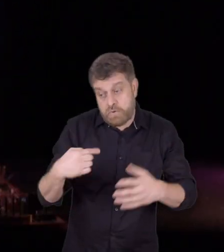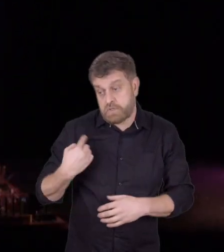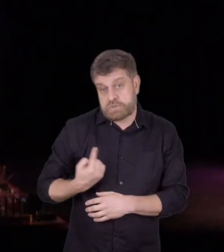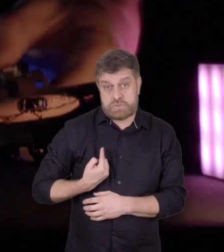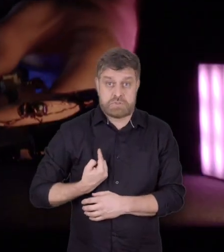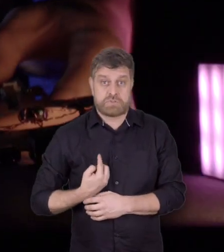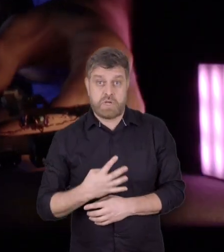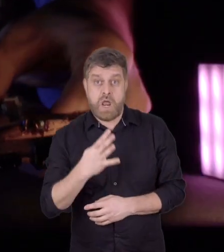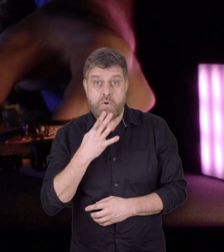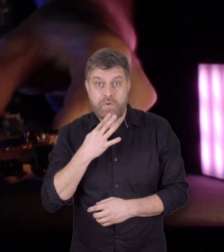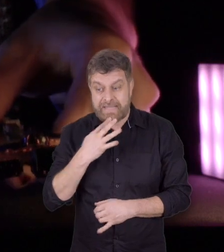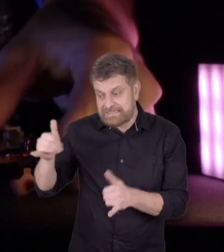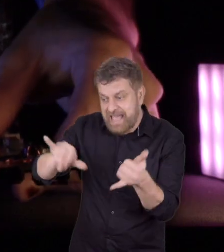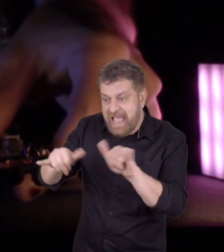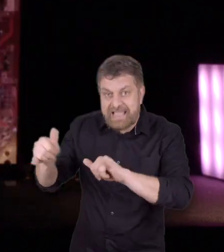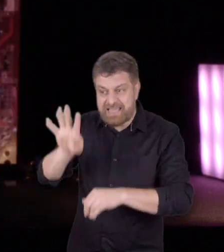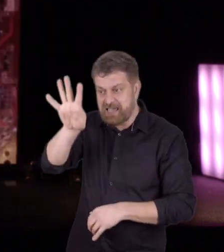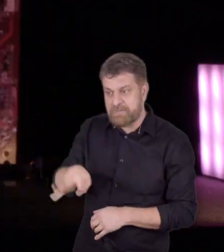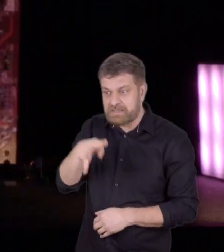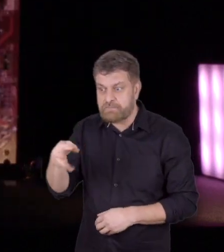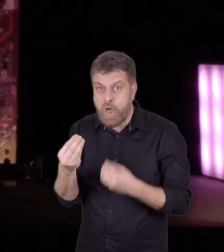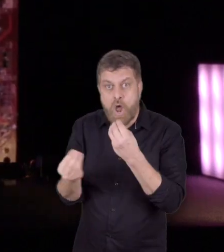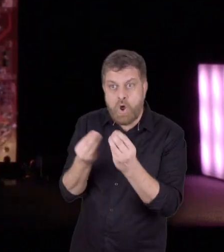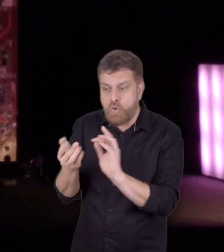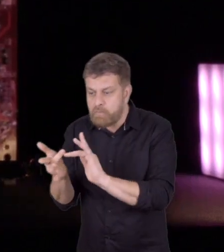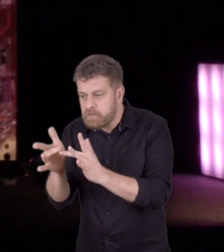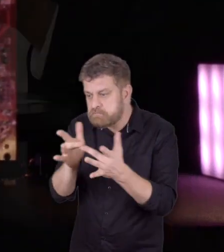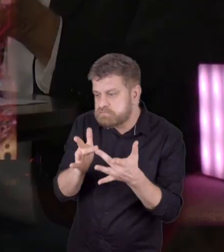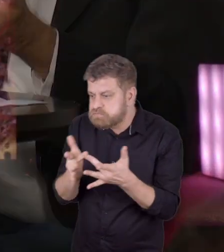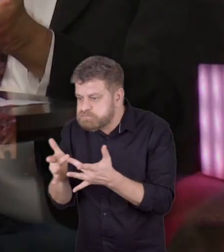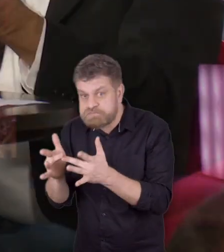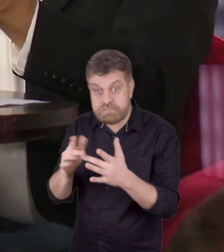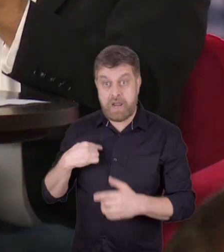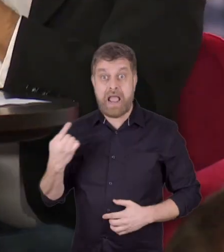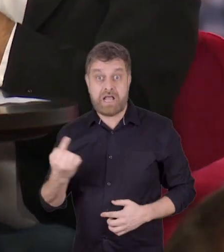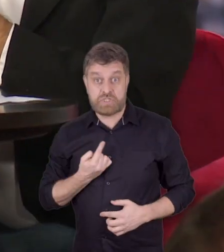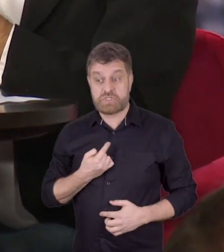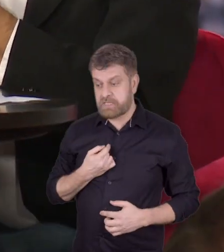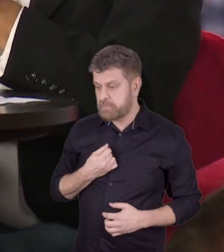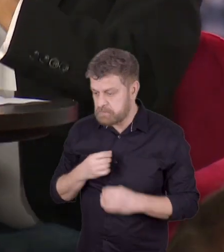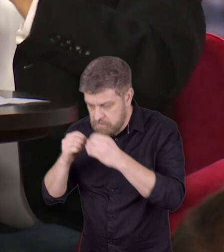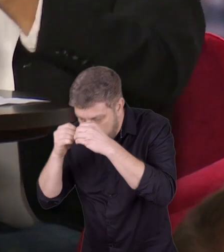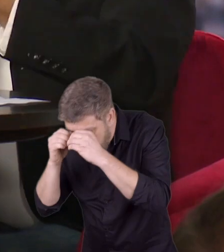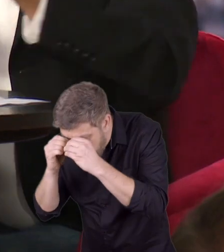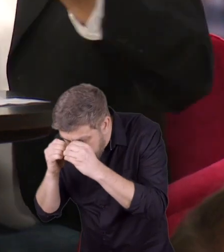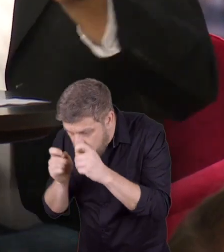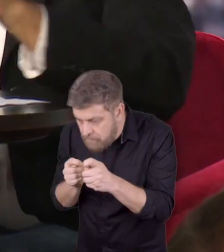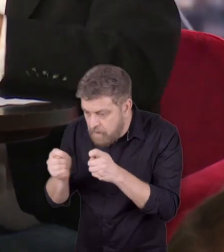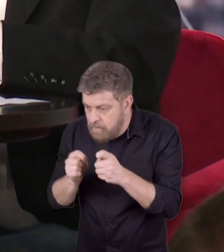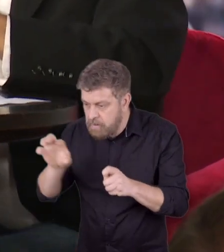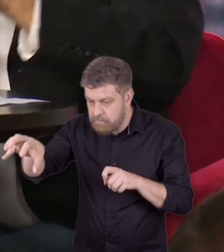Hoje conhecemos não só os elementos químicos, conhecemos a forma como eles se compõem, somos capazes de intervir em cada um deles, somos